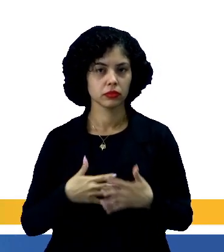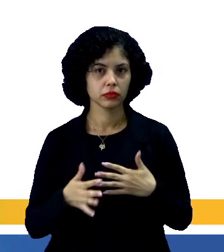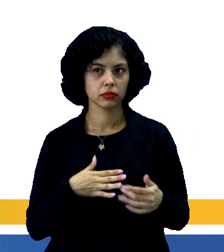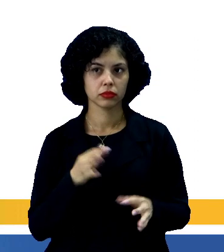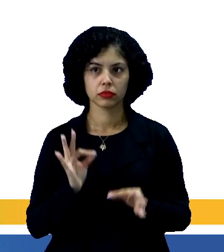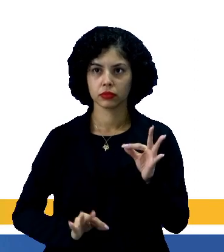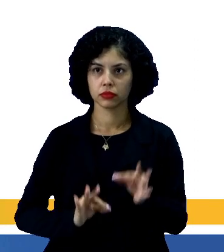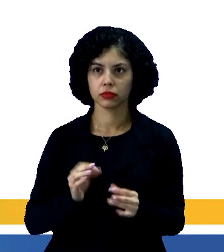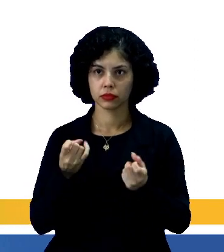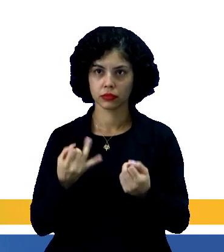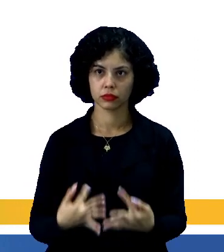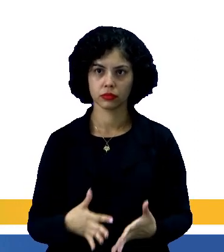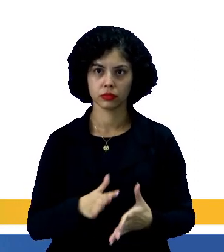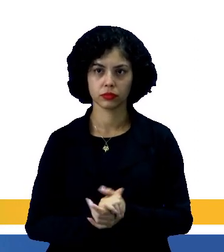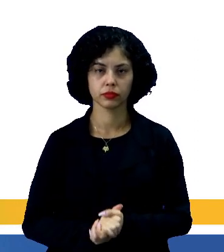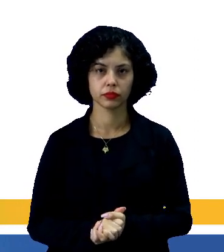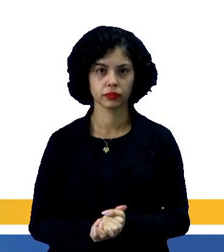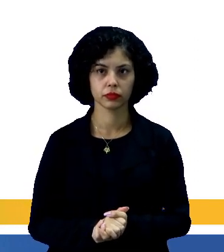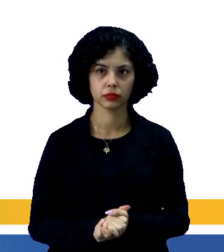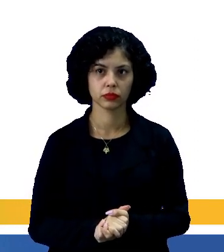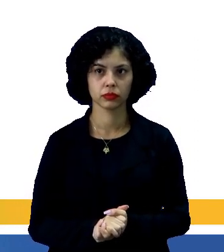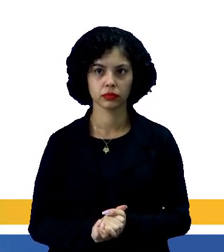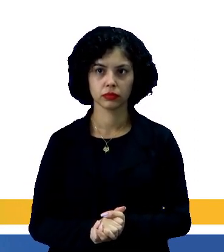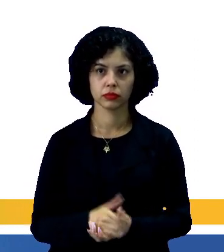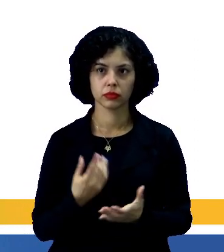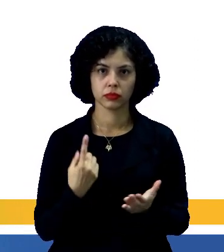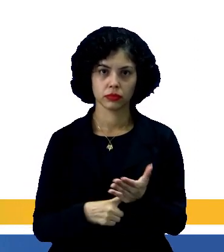qualquer justificativa.